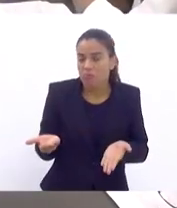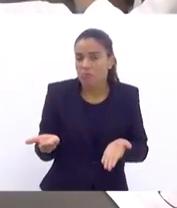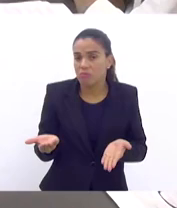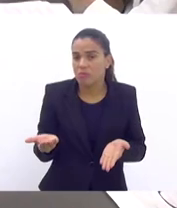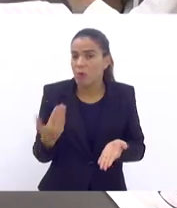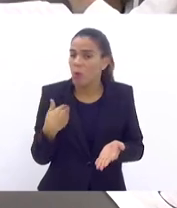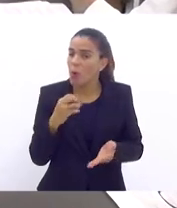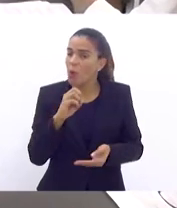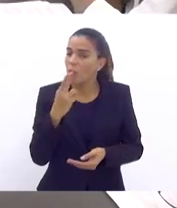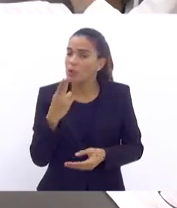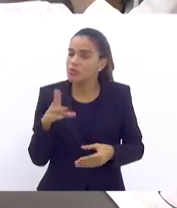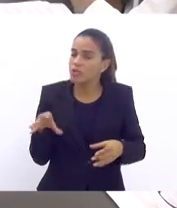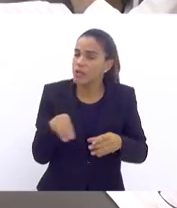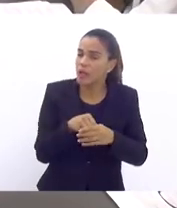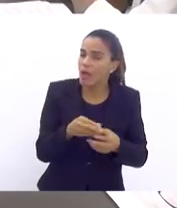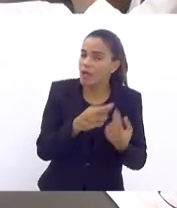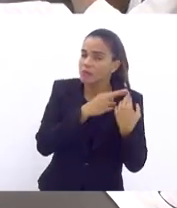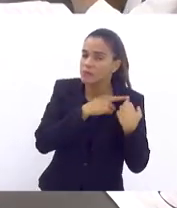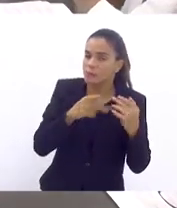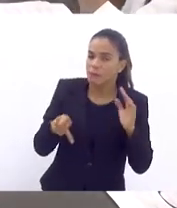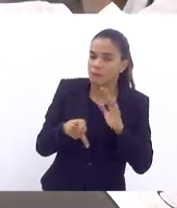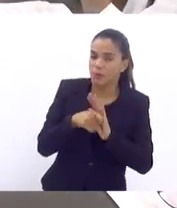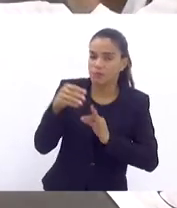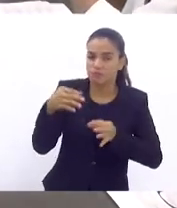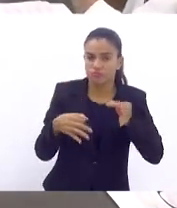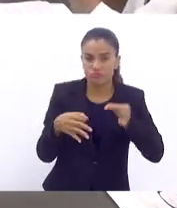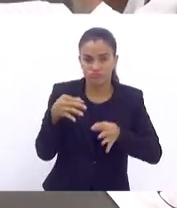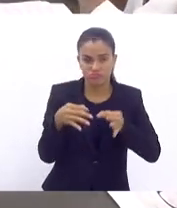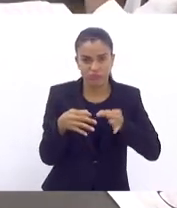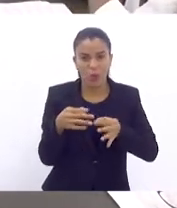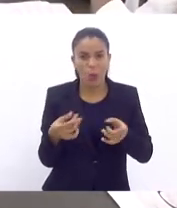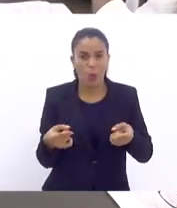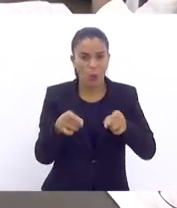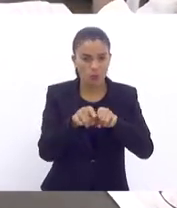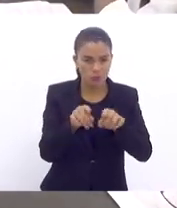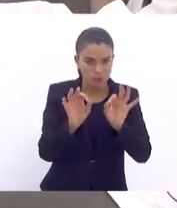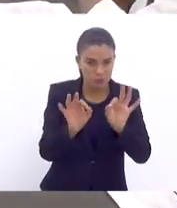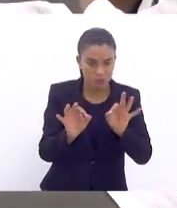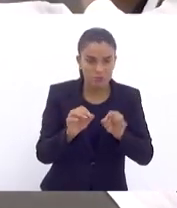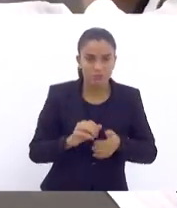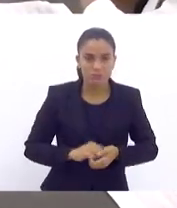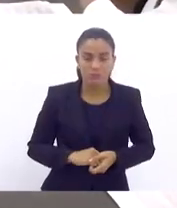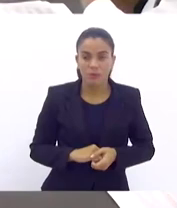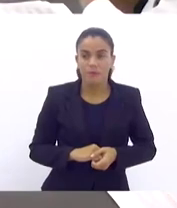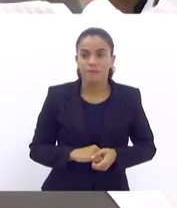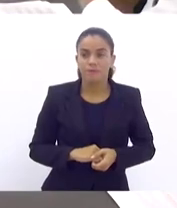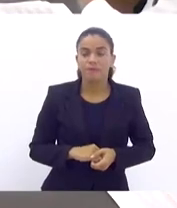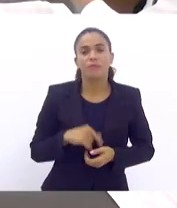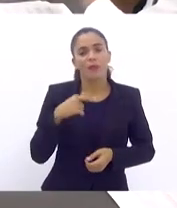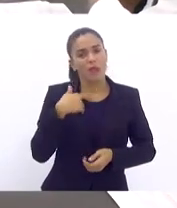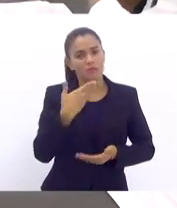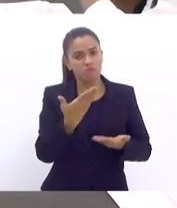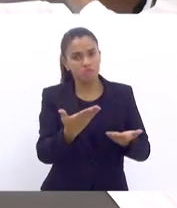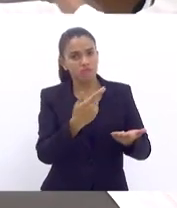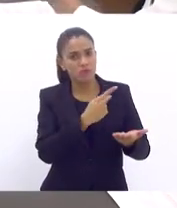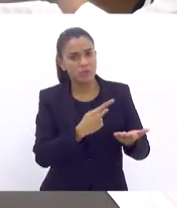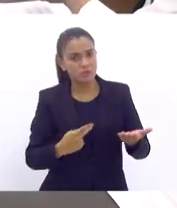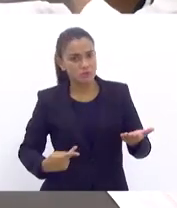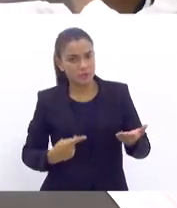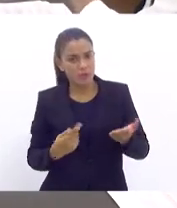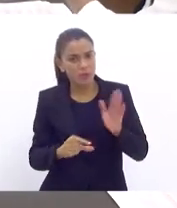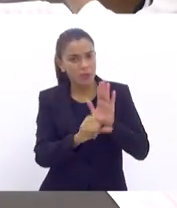na competência exclusiva do Judiciário os conjuntos o conjunto excelente falou